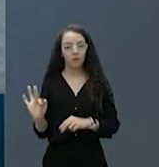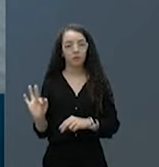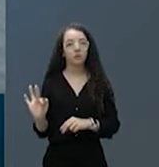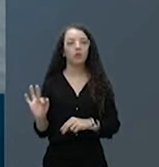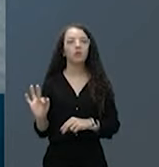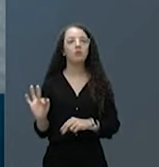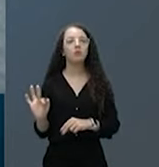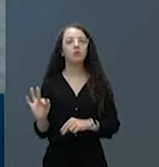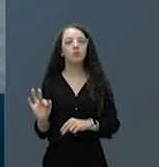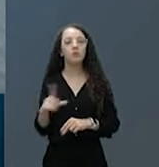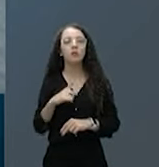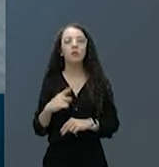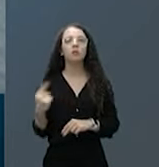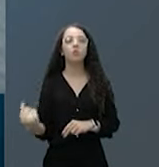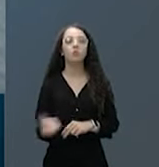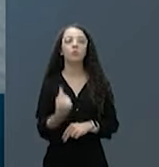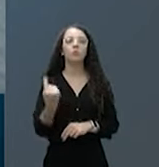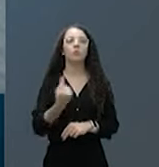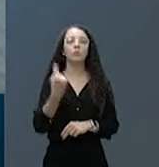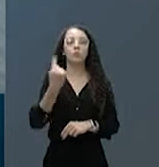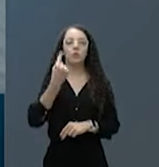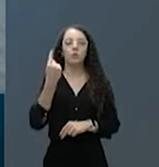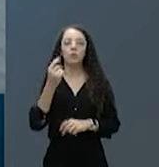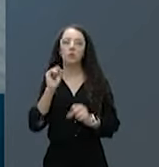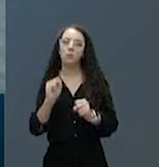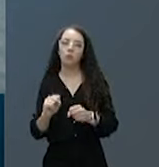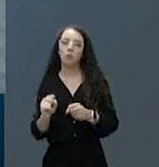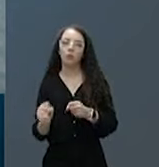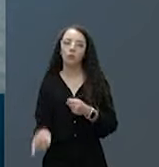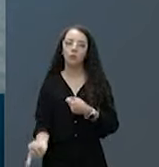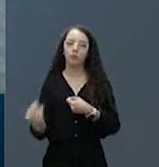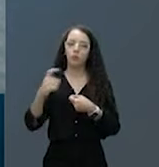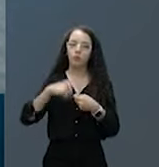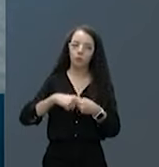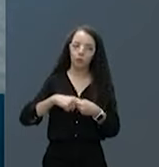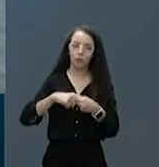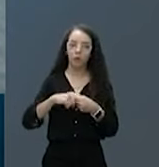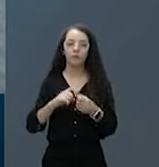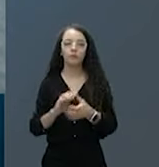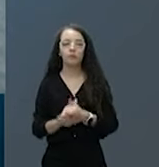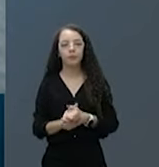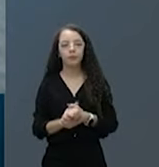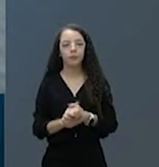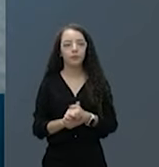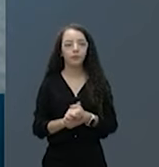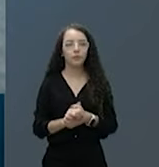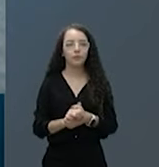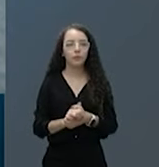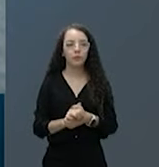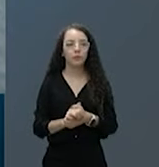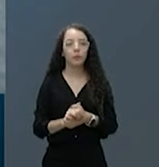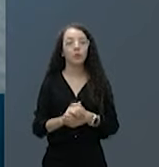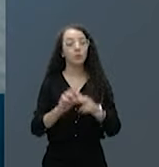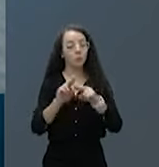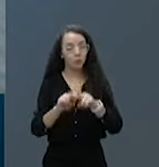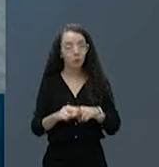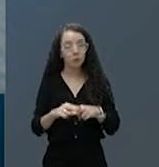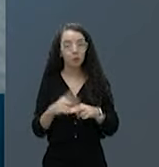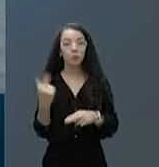uma única hipótese de retroação. Nesse ponto, dois aspectos merecem especial